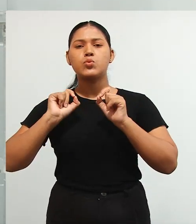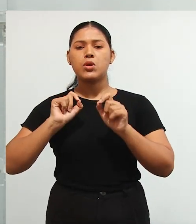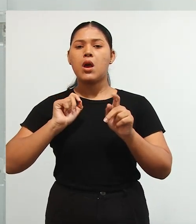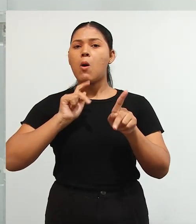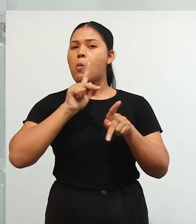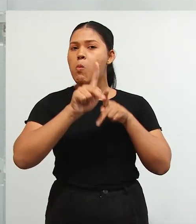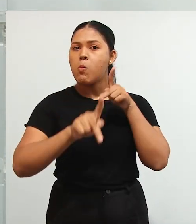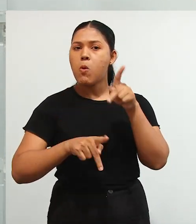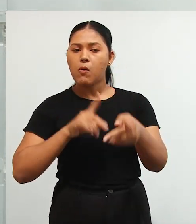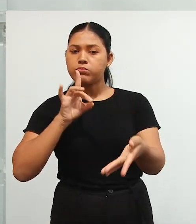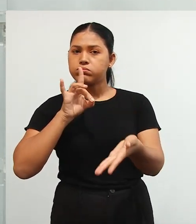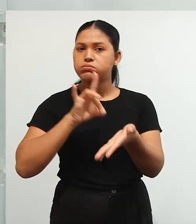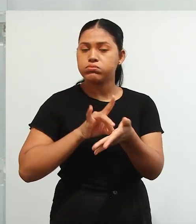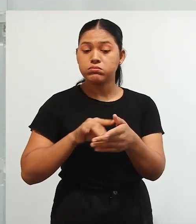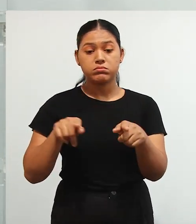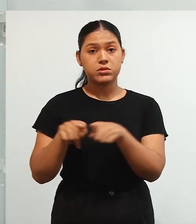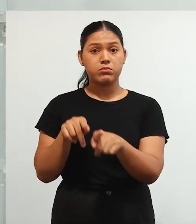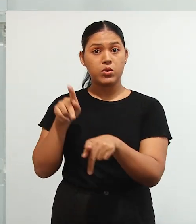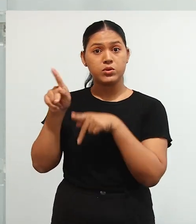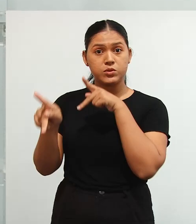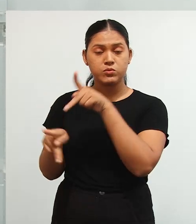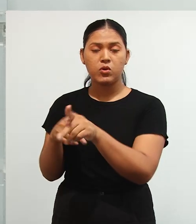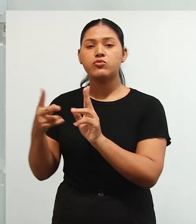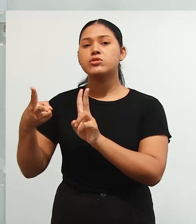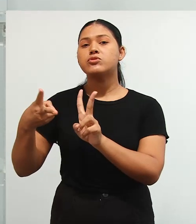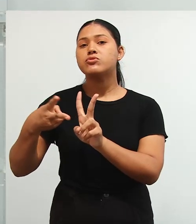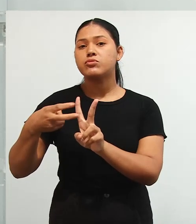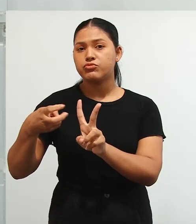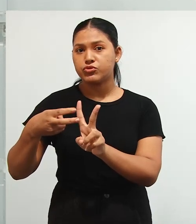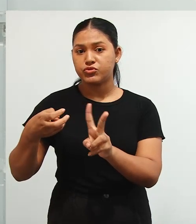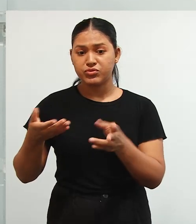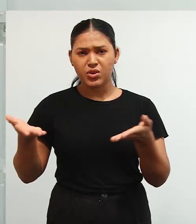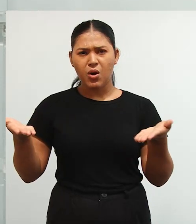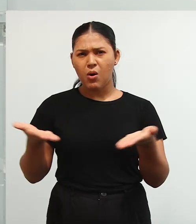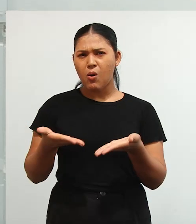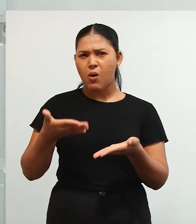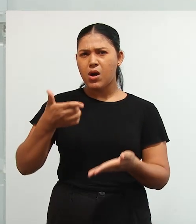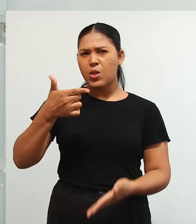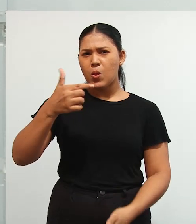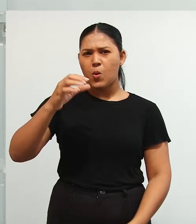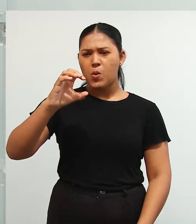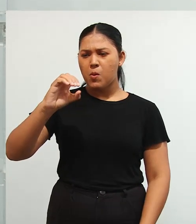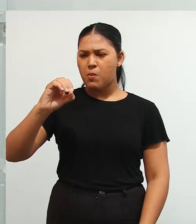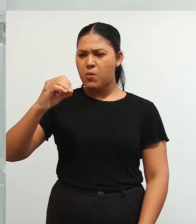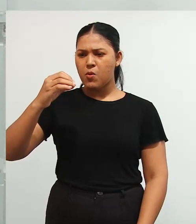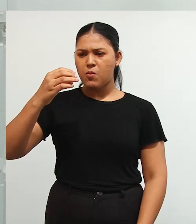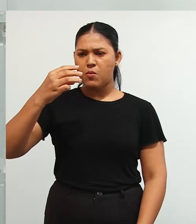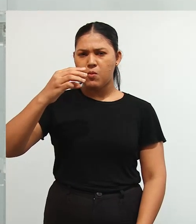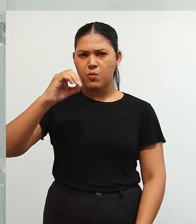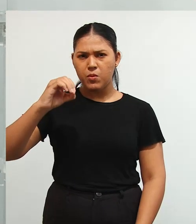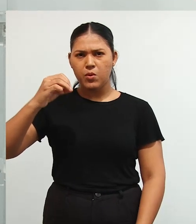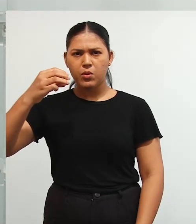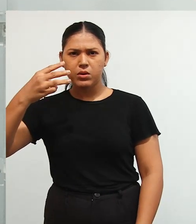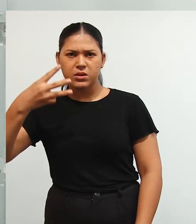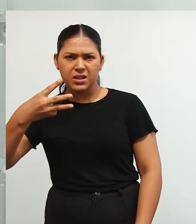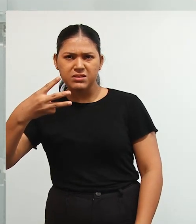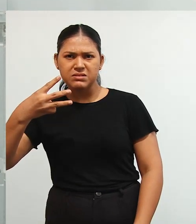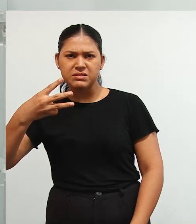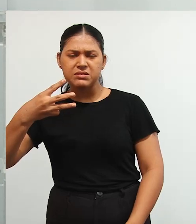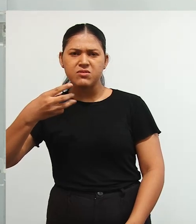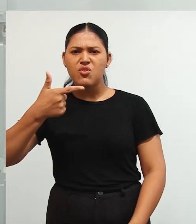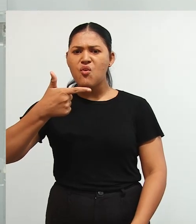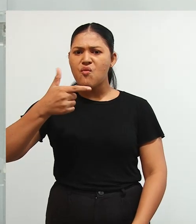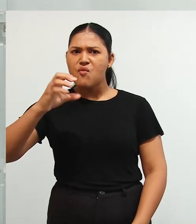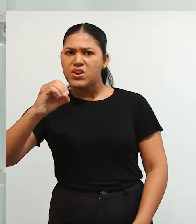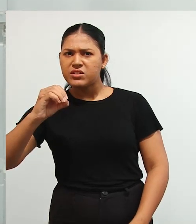e dos povos indígenas. Veja, estou falando de 2003, nós estamos em 2024. 21 anos após